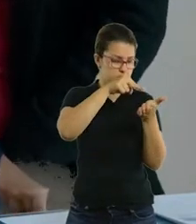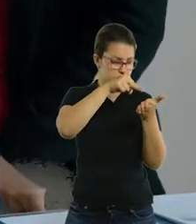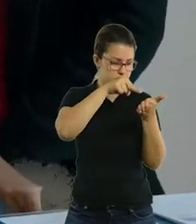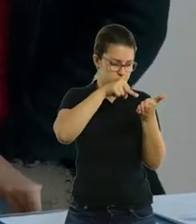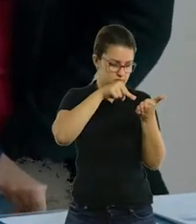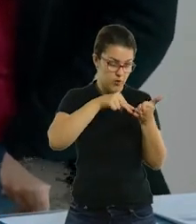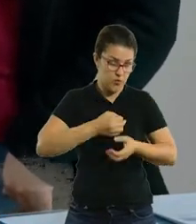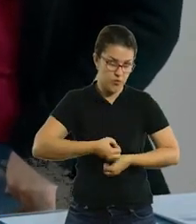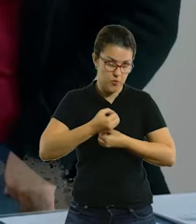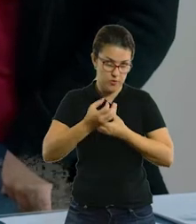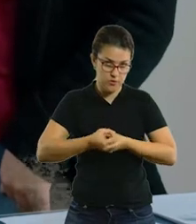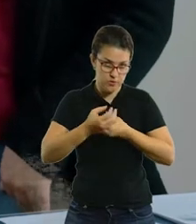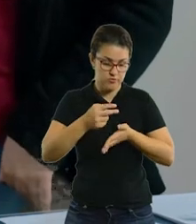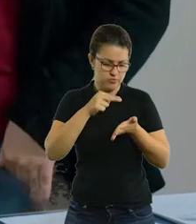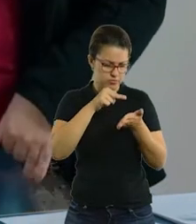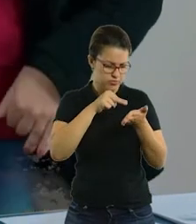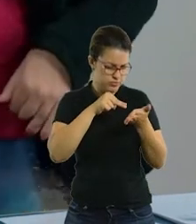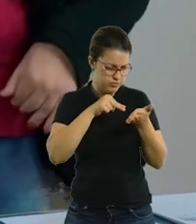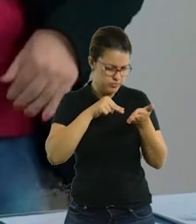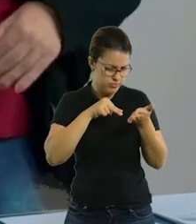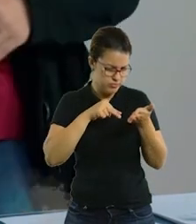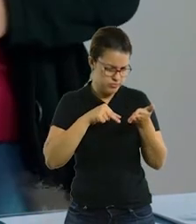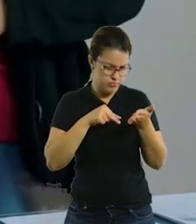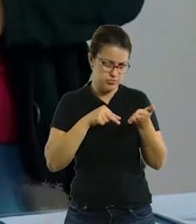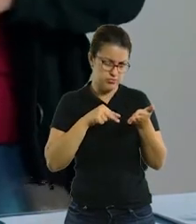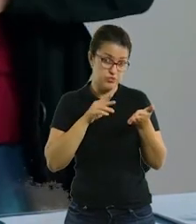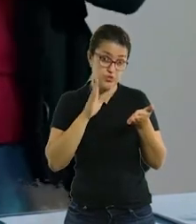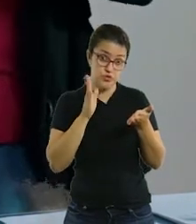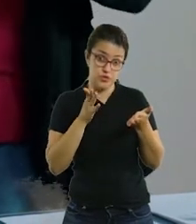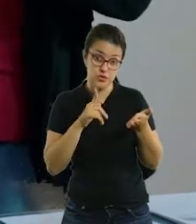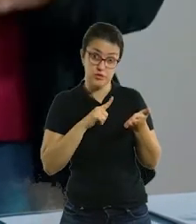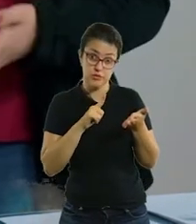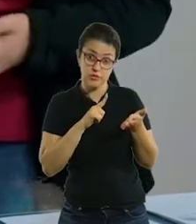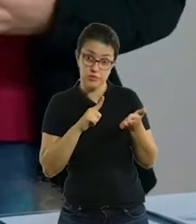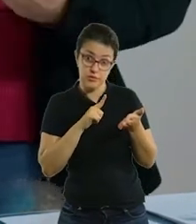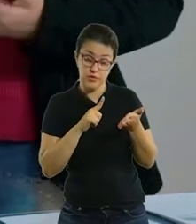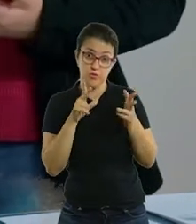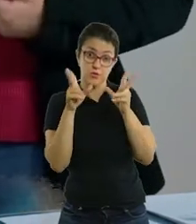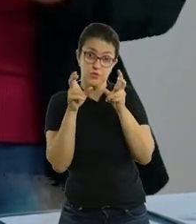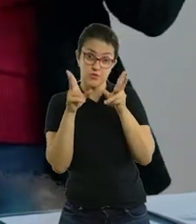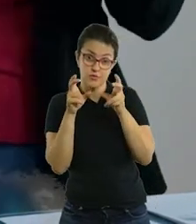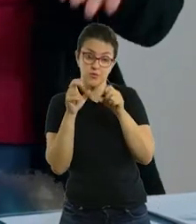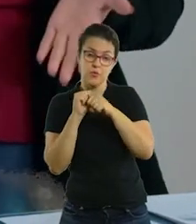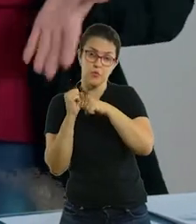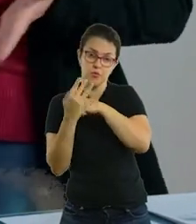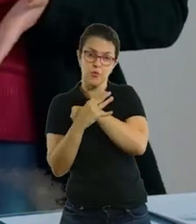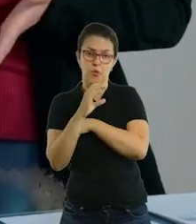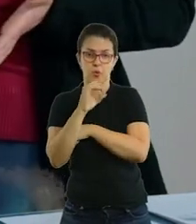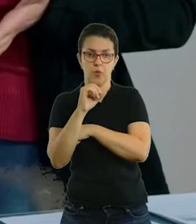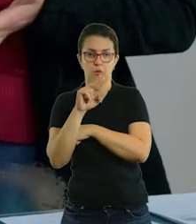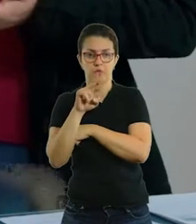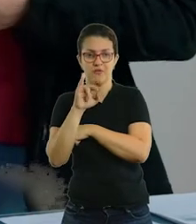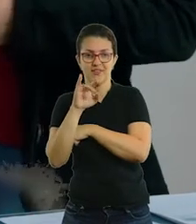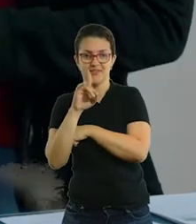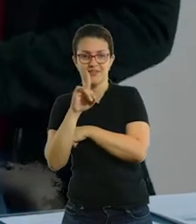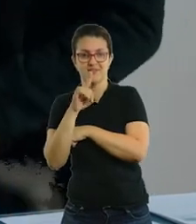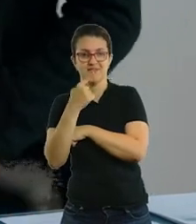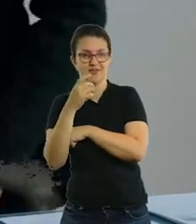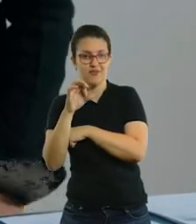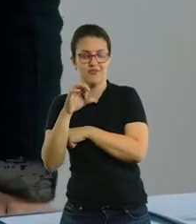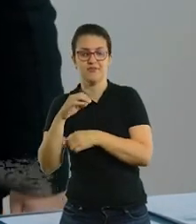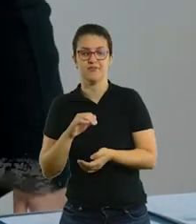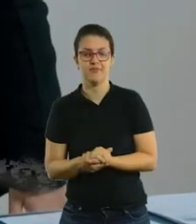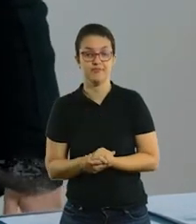leitura de textos informativos e relacionar com as informações que você já tem sobre esse tema, que é o Covid-19. Então,